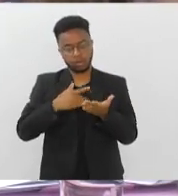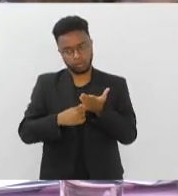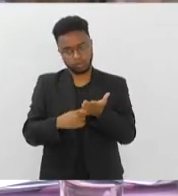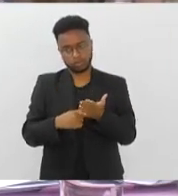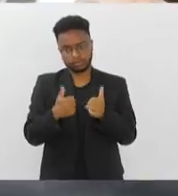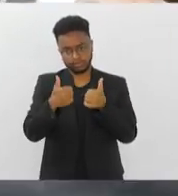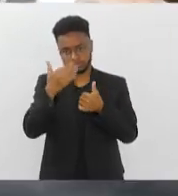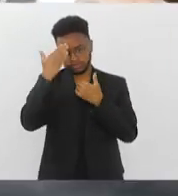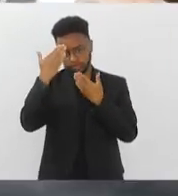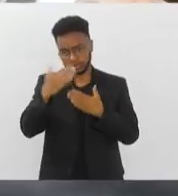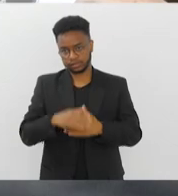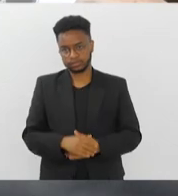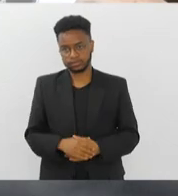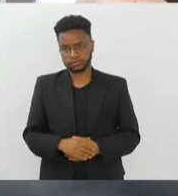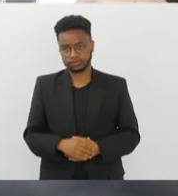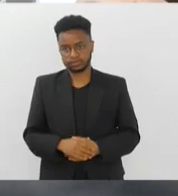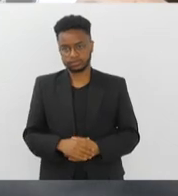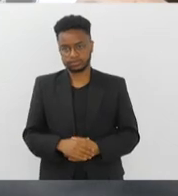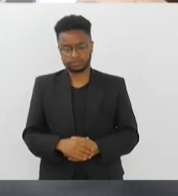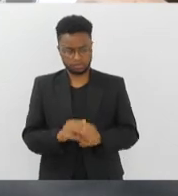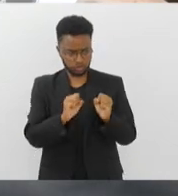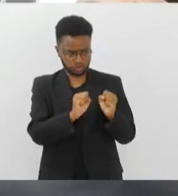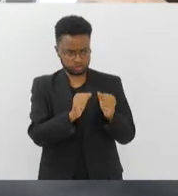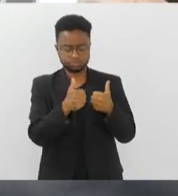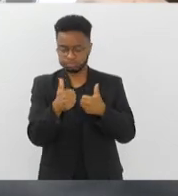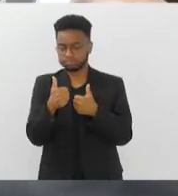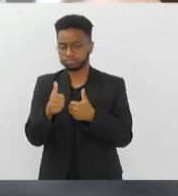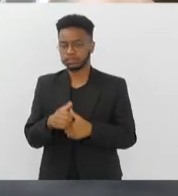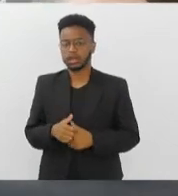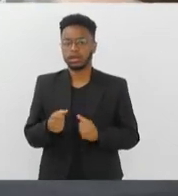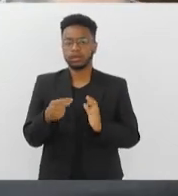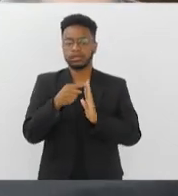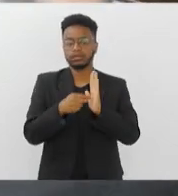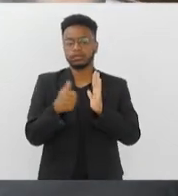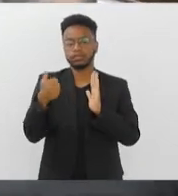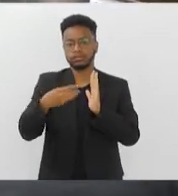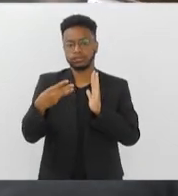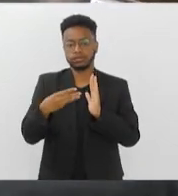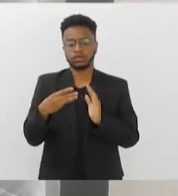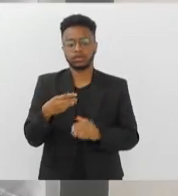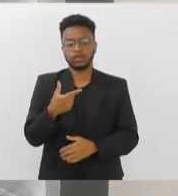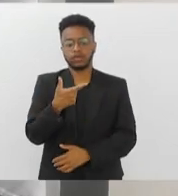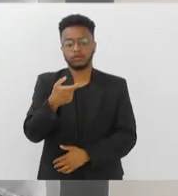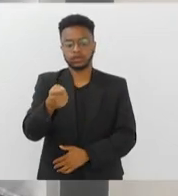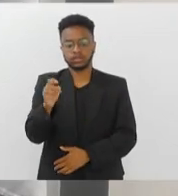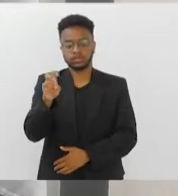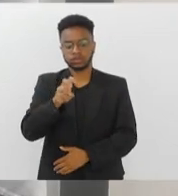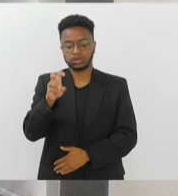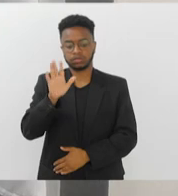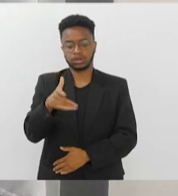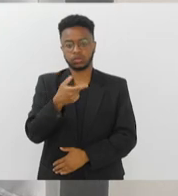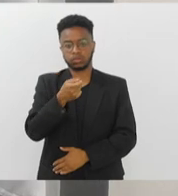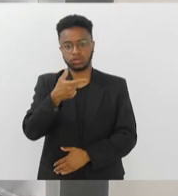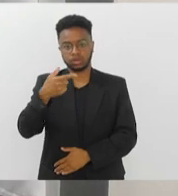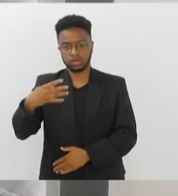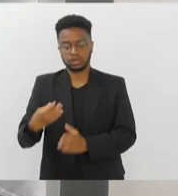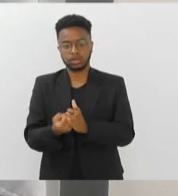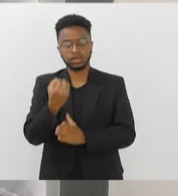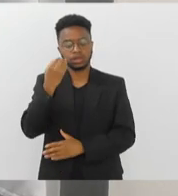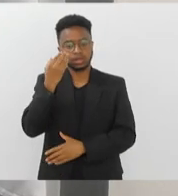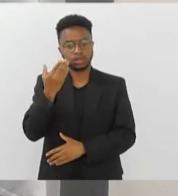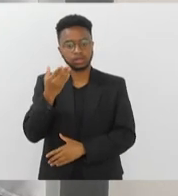Obrigado, deputado. Pode ser, deputado Carlinhos? Pode ser, presidente. 13º da pauta, projeto de lei 2055 de 23, de autoria do deputado Márcio Canella, que altera